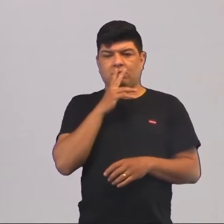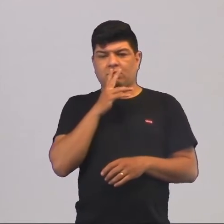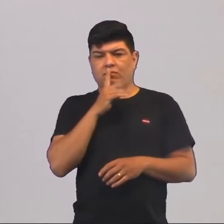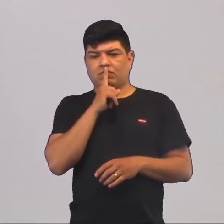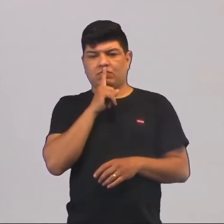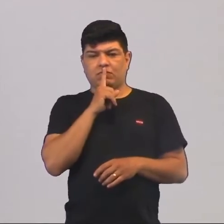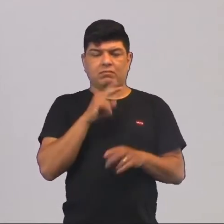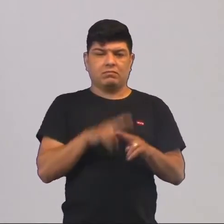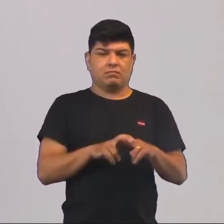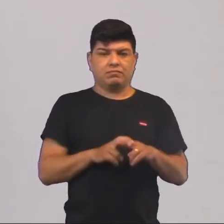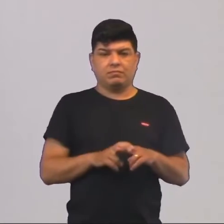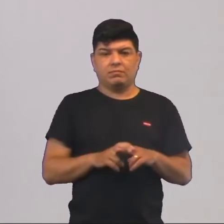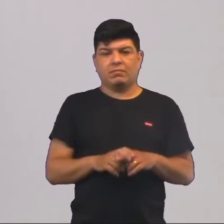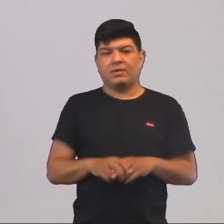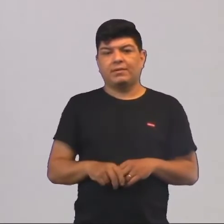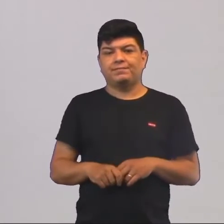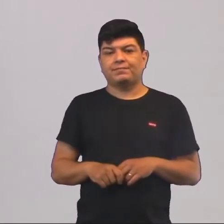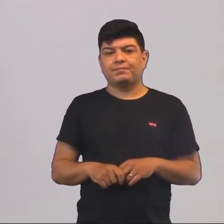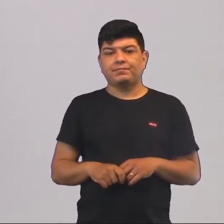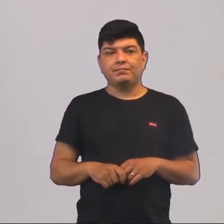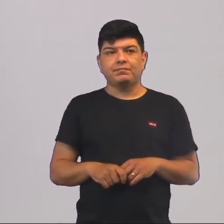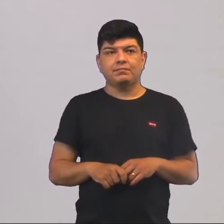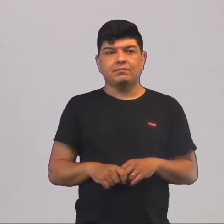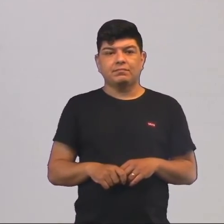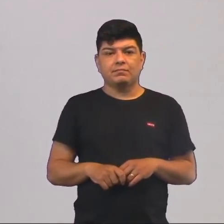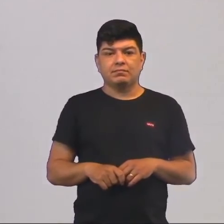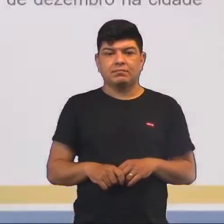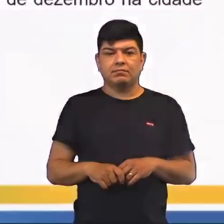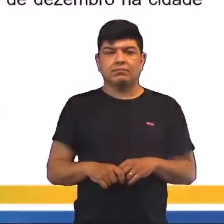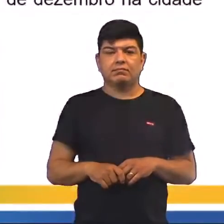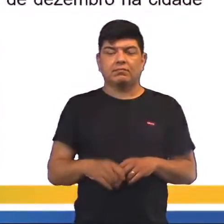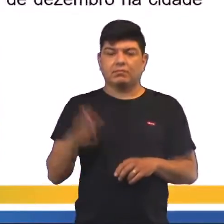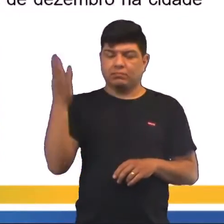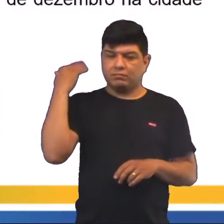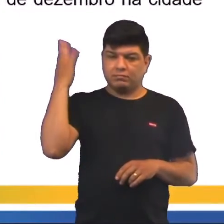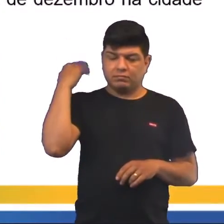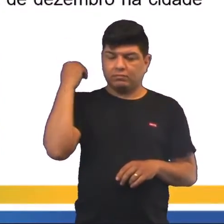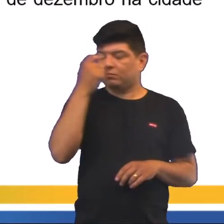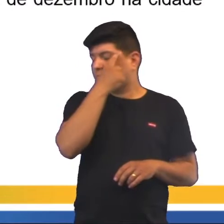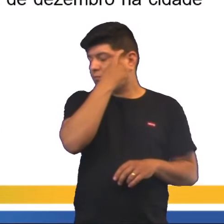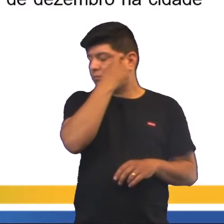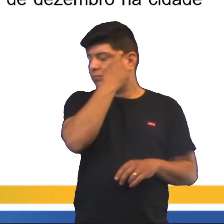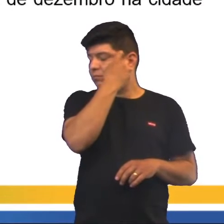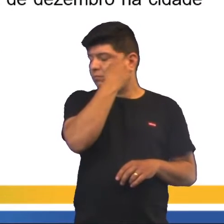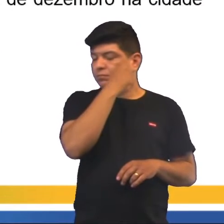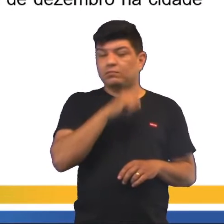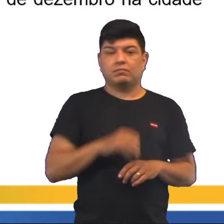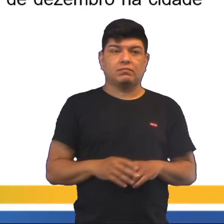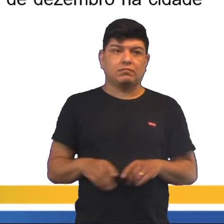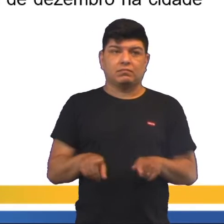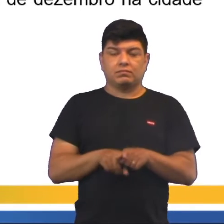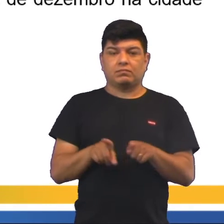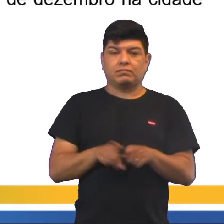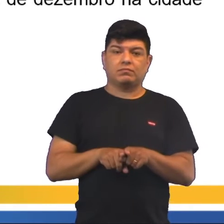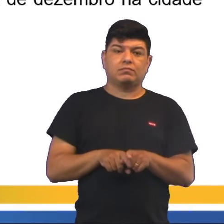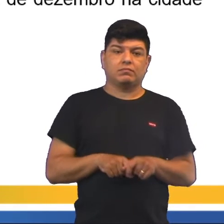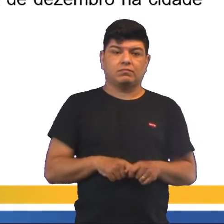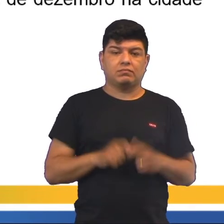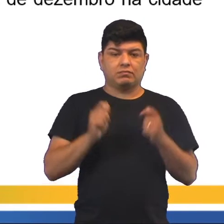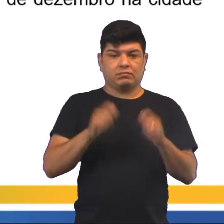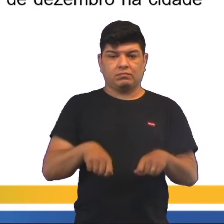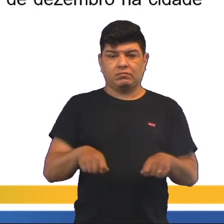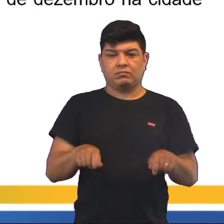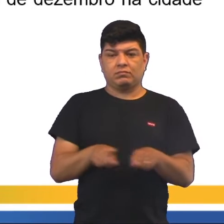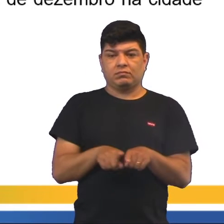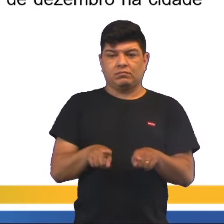sabemos dessa história, né? No passado, isso além de